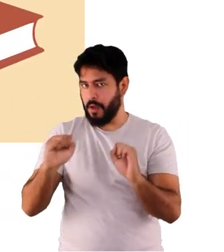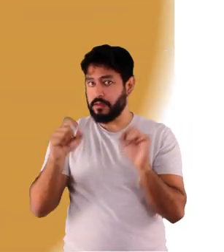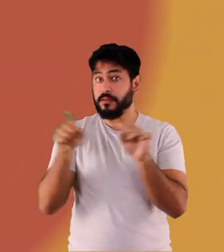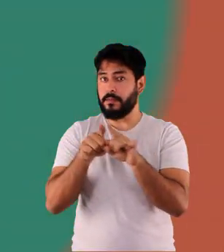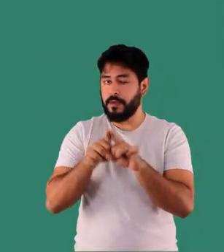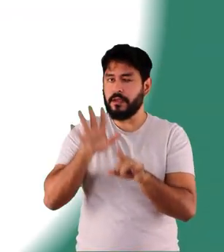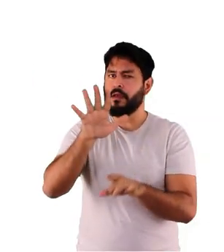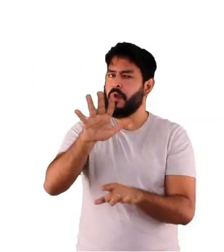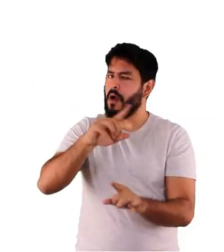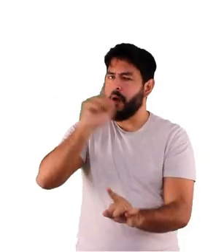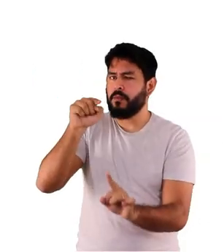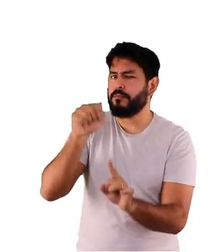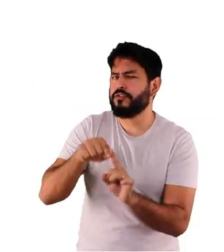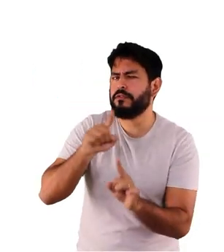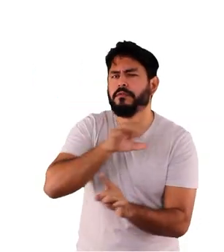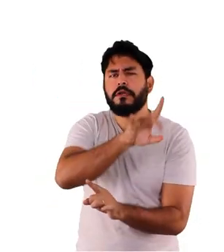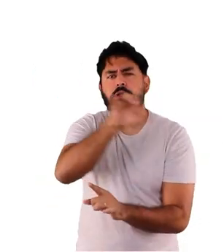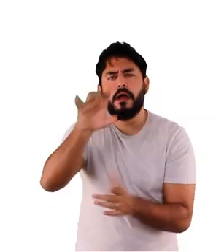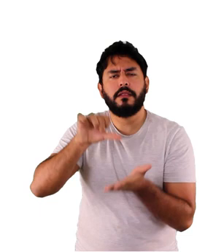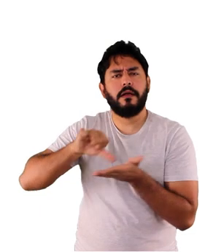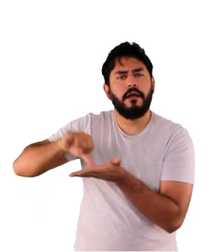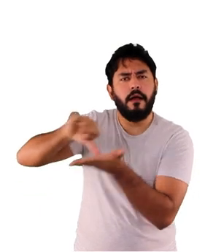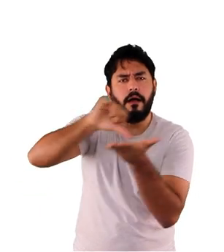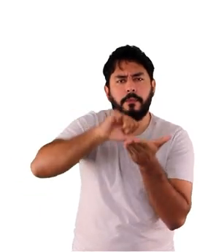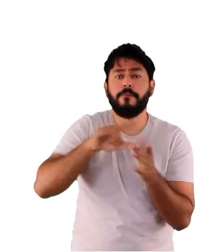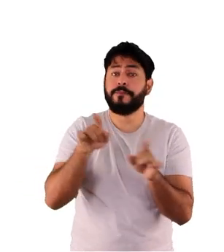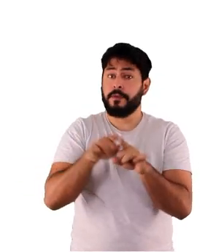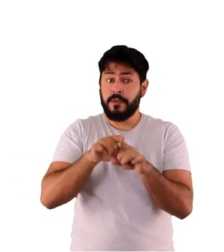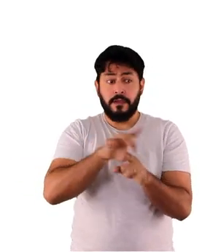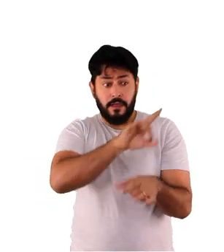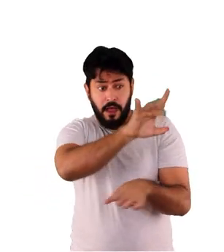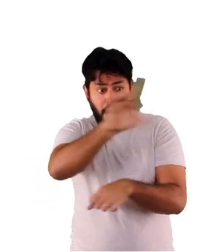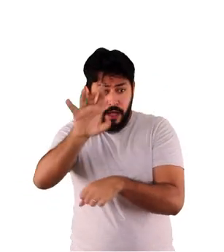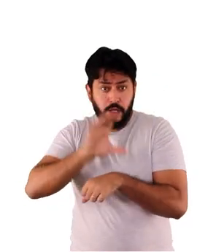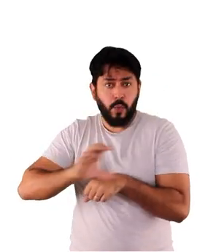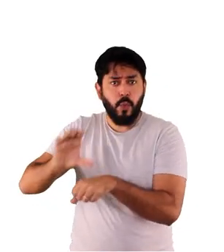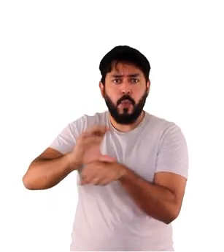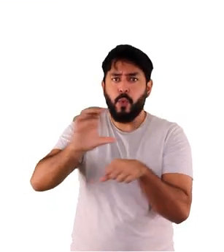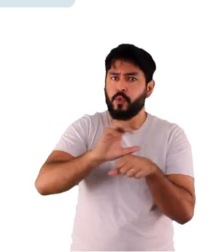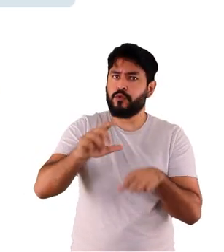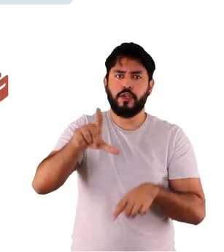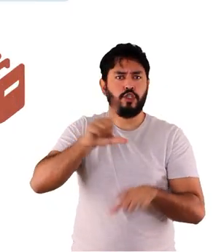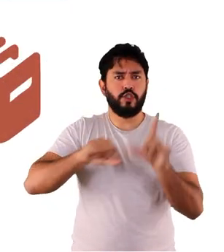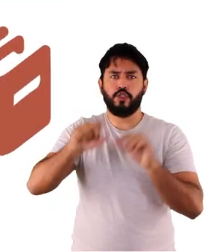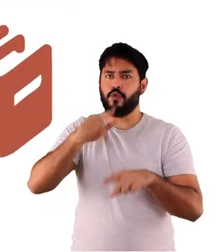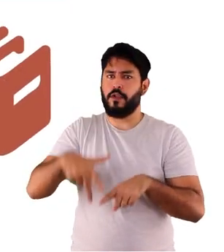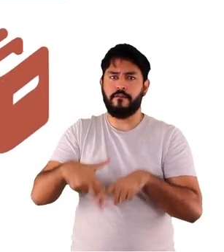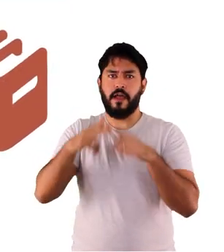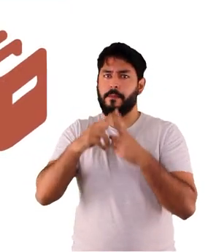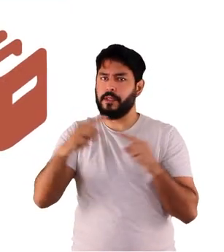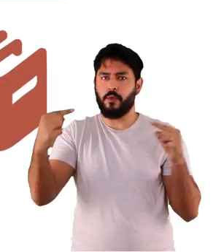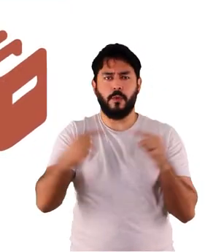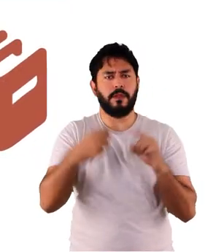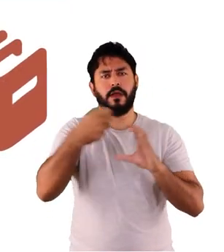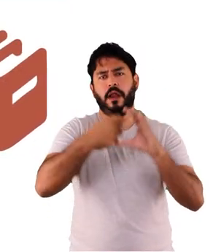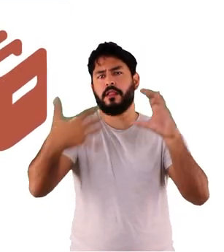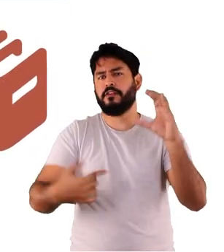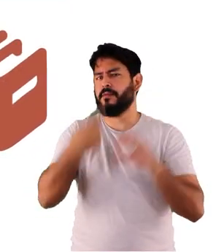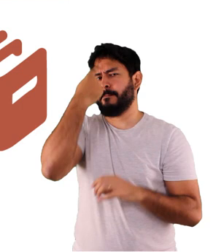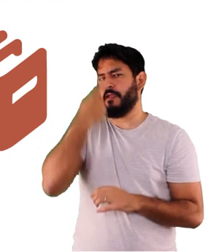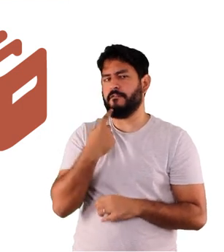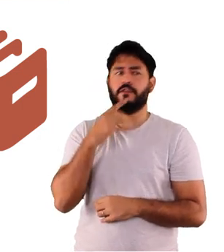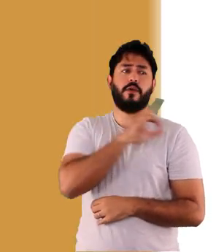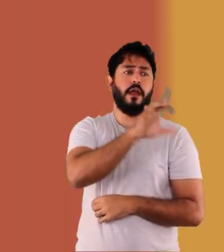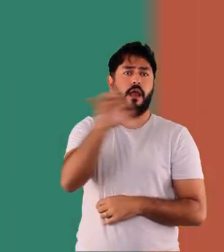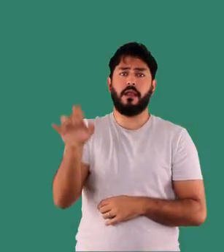de tecnologias. A ideia é que cada campus e até cada curso adotem as ferramentas e estratégias de acordo com a